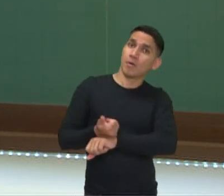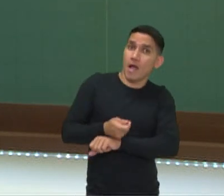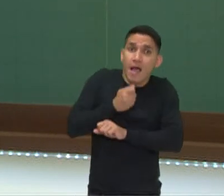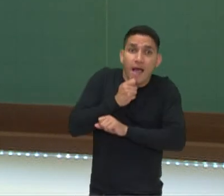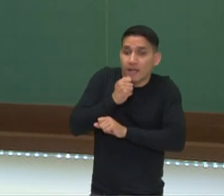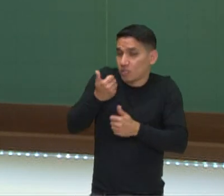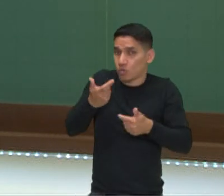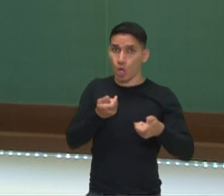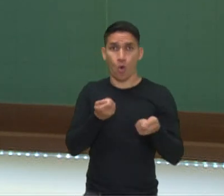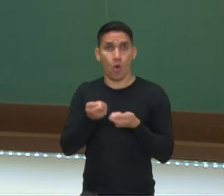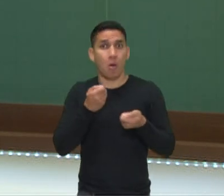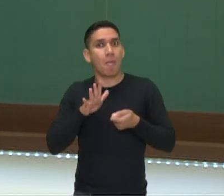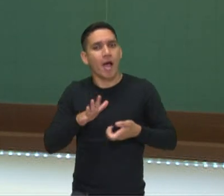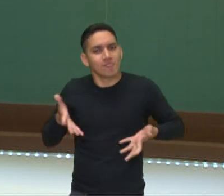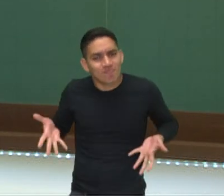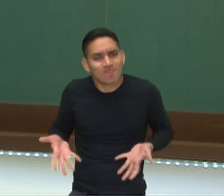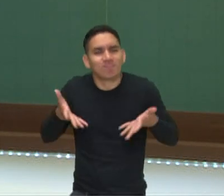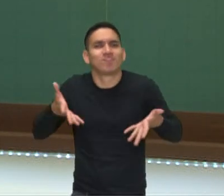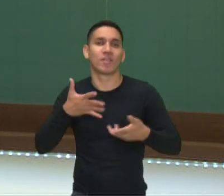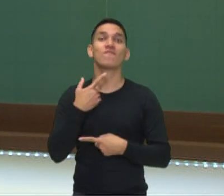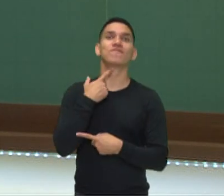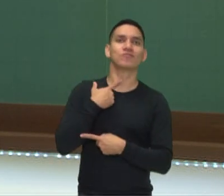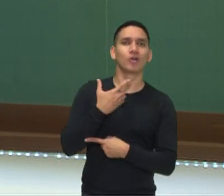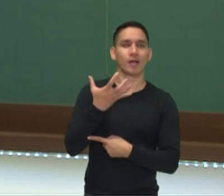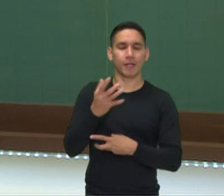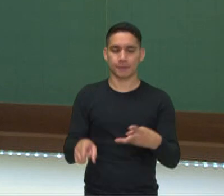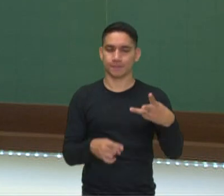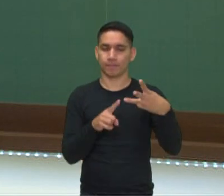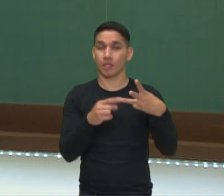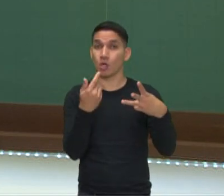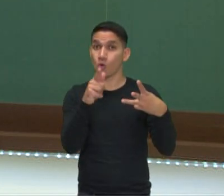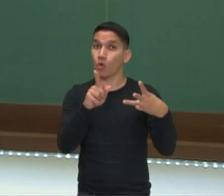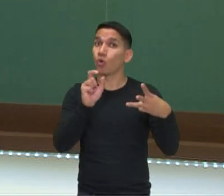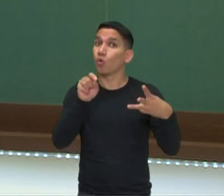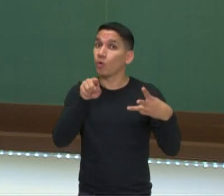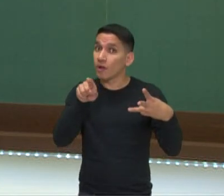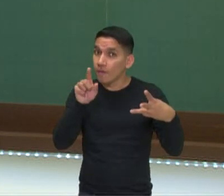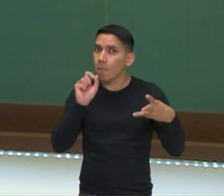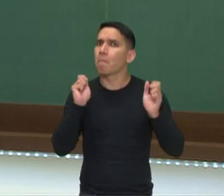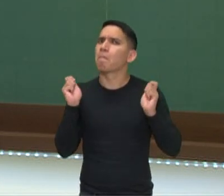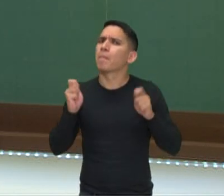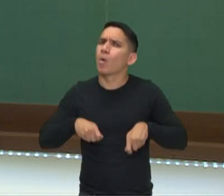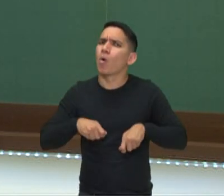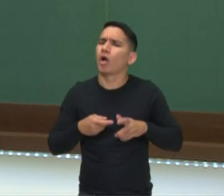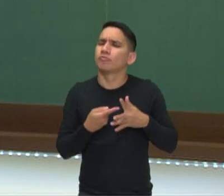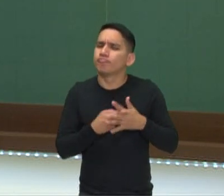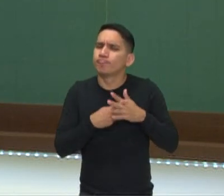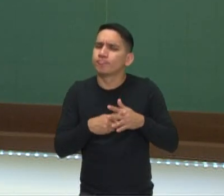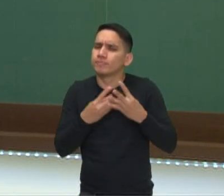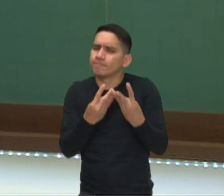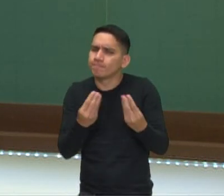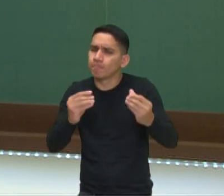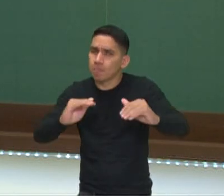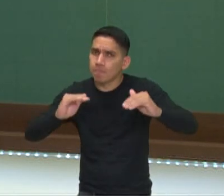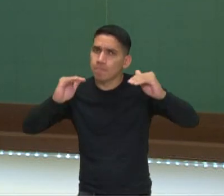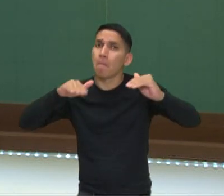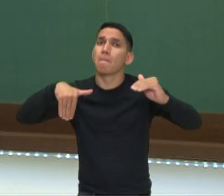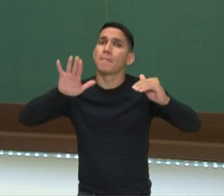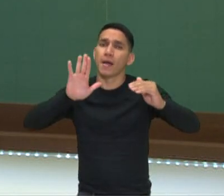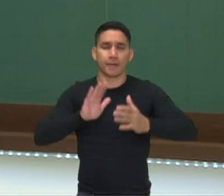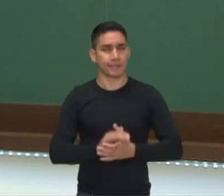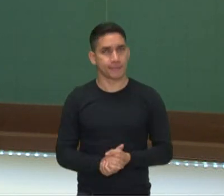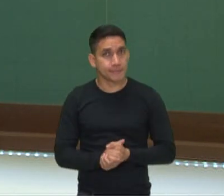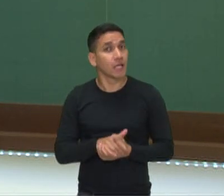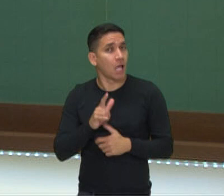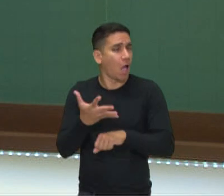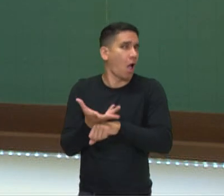te instiga, te dá vontade de fazer. E aquilo que você pode se aperfeiçoar um pouco mais. Então, uma habilidade